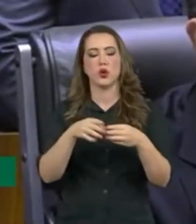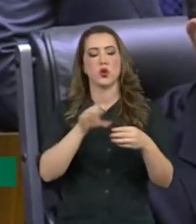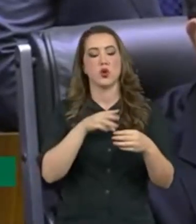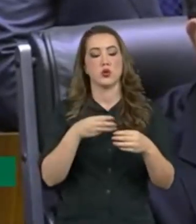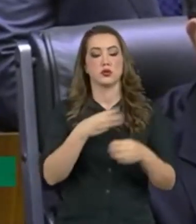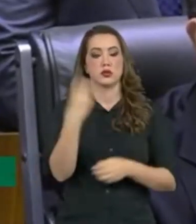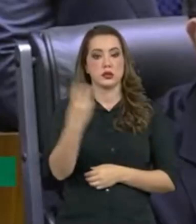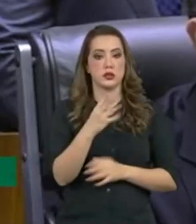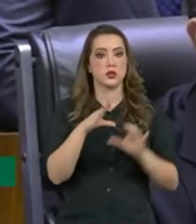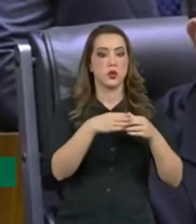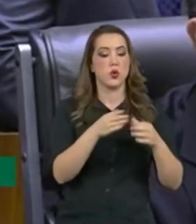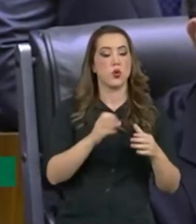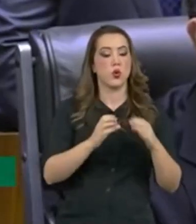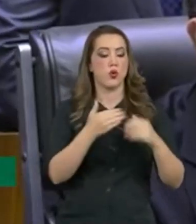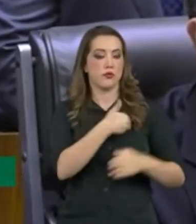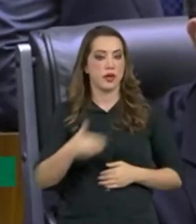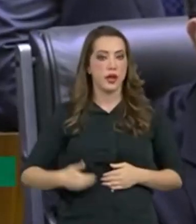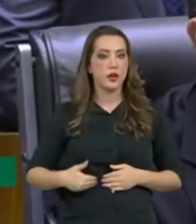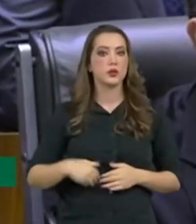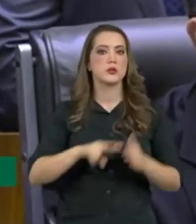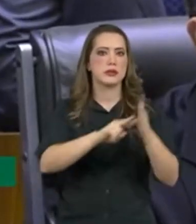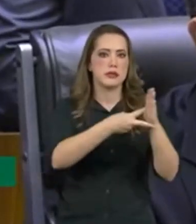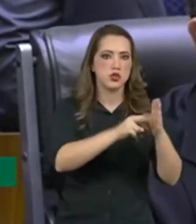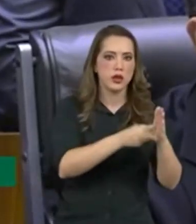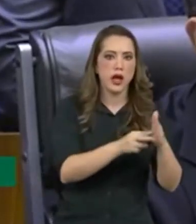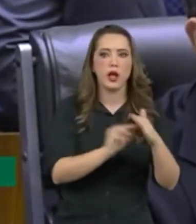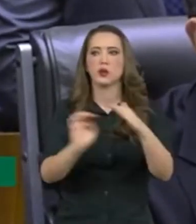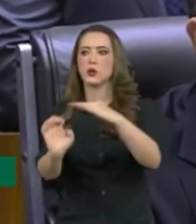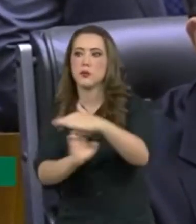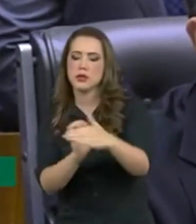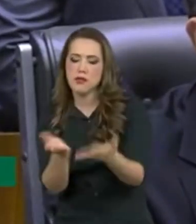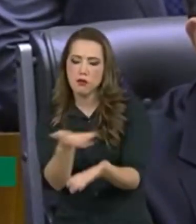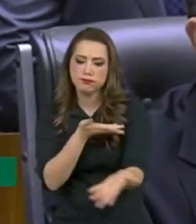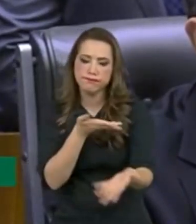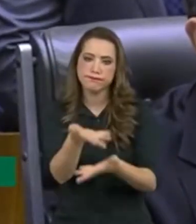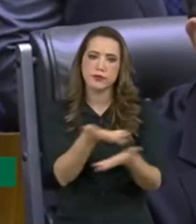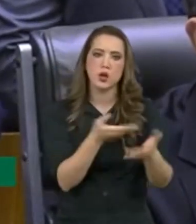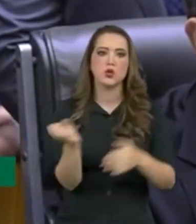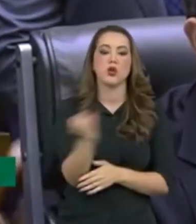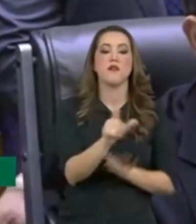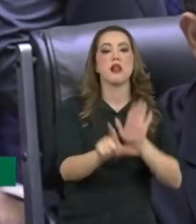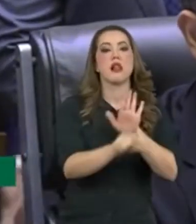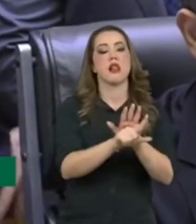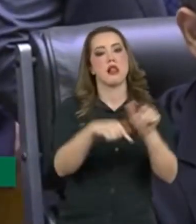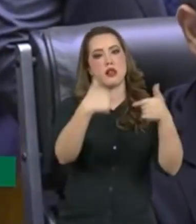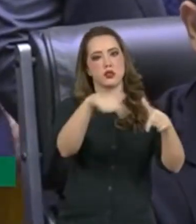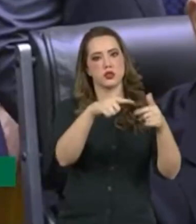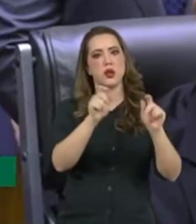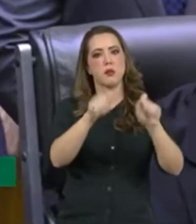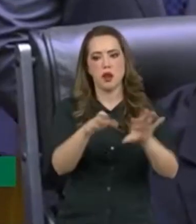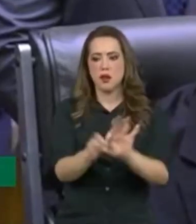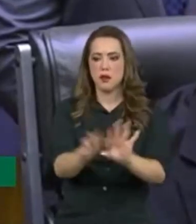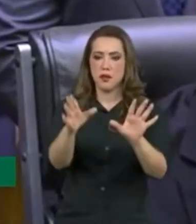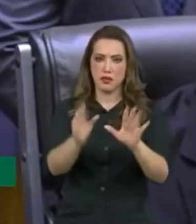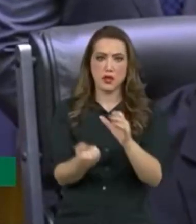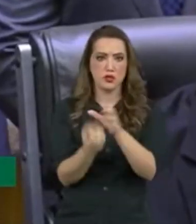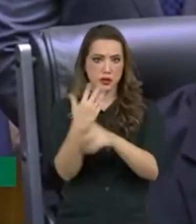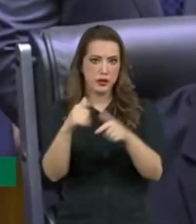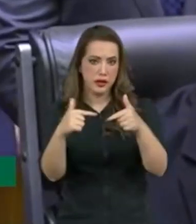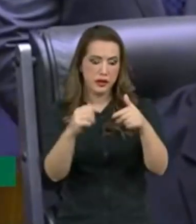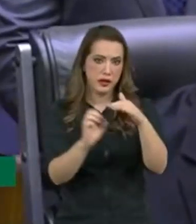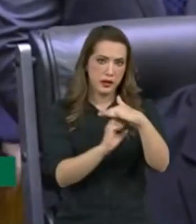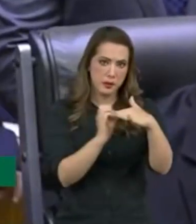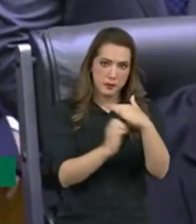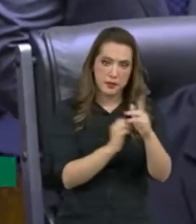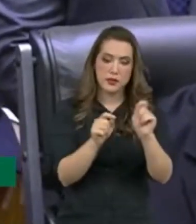empresariais, sobre uma nova legislação trabalhista, garantir a liberdade de empreender ao lado da